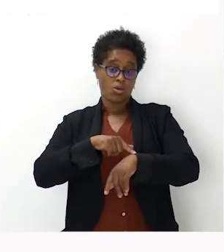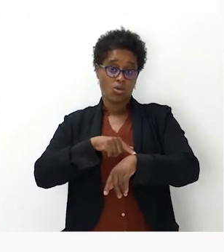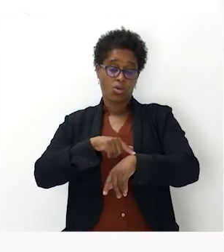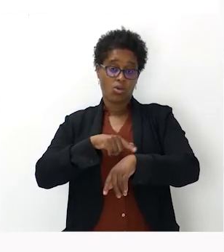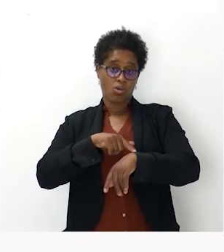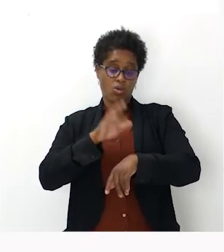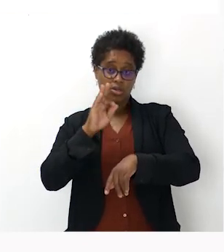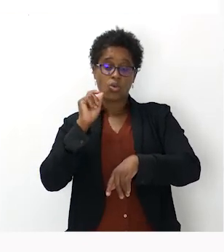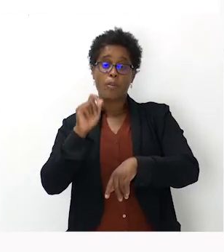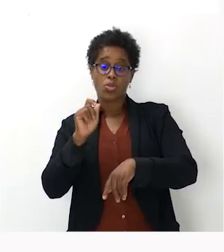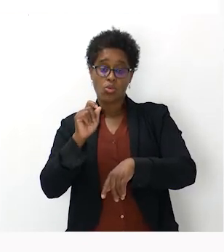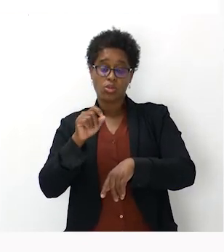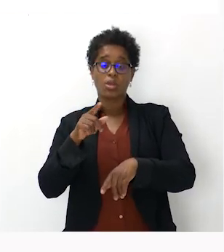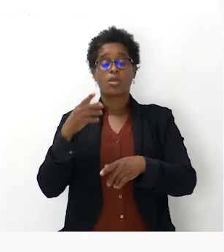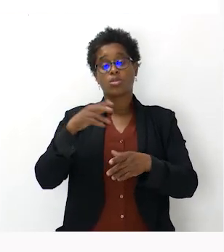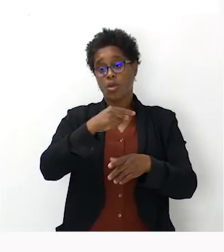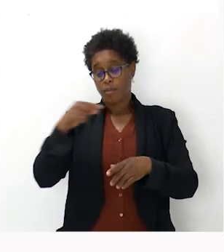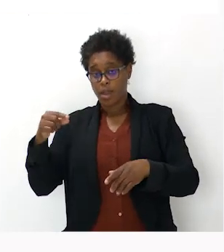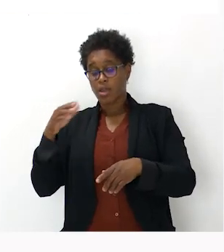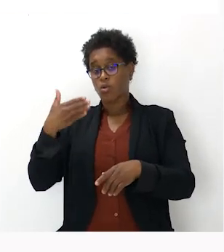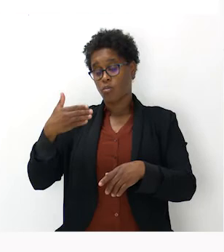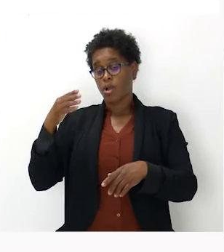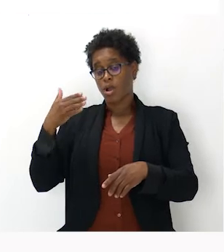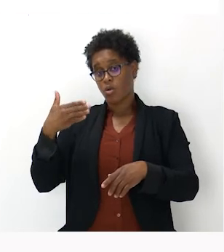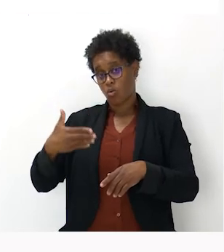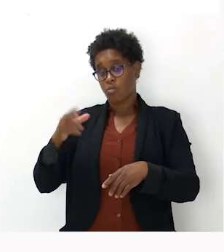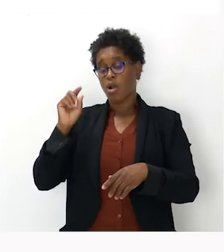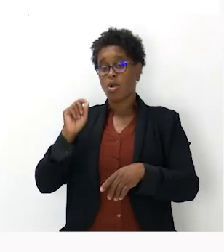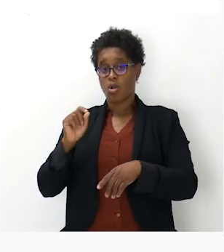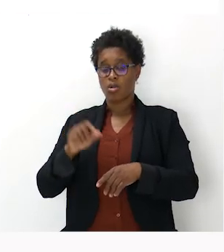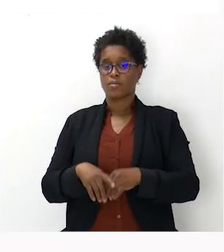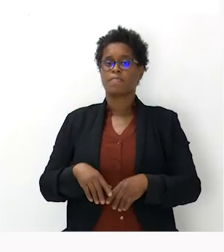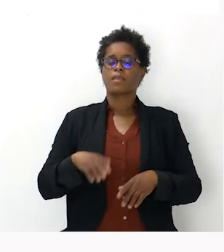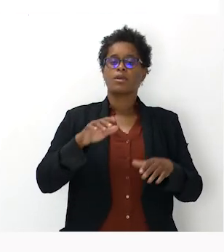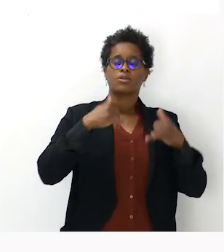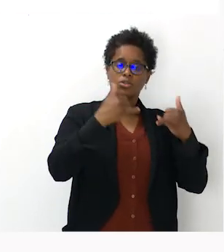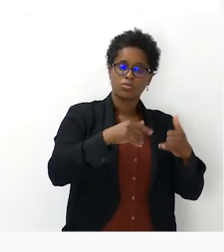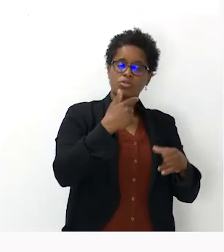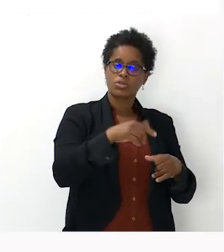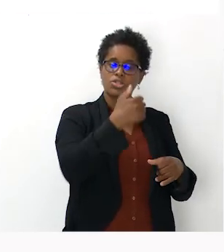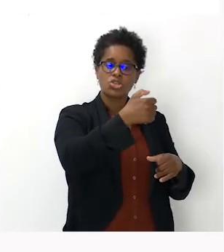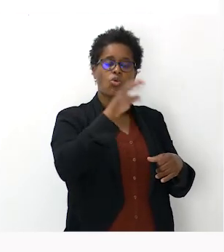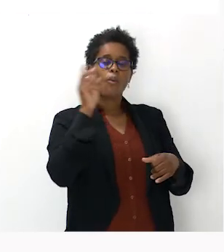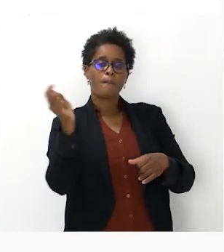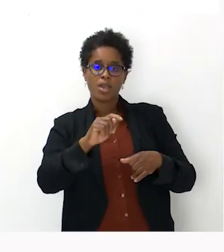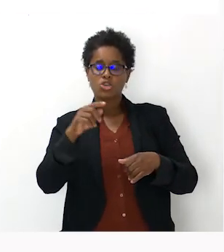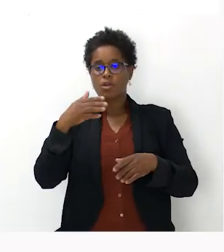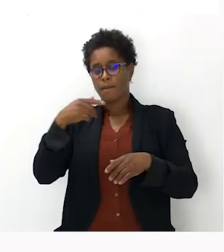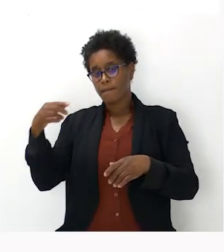em minutos, tem que estar na mesma unidade. Depois, 5 meses para 1 ano. E a linha